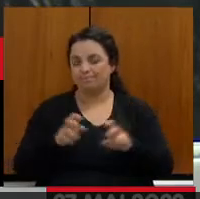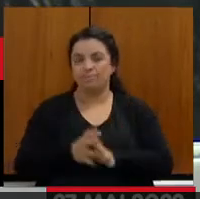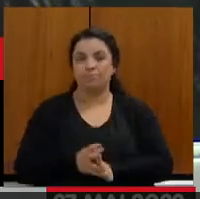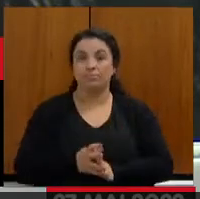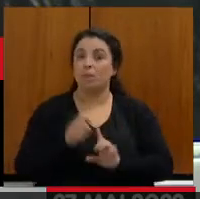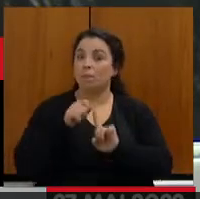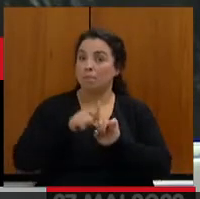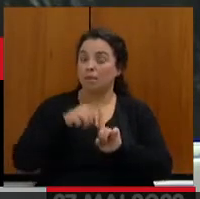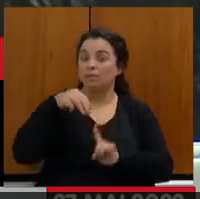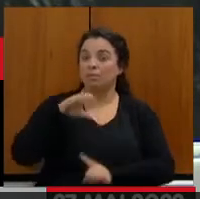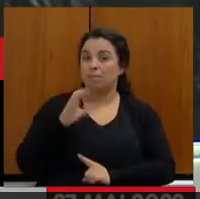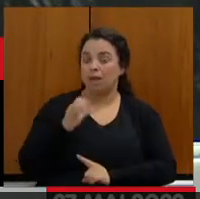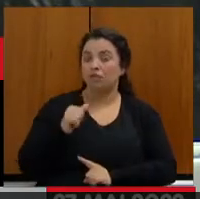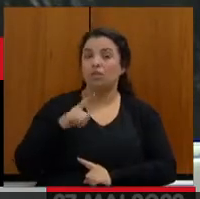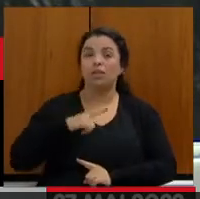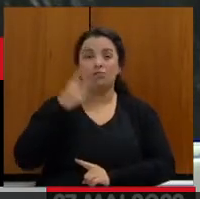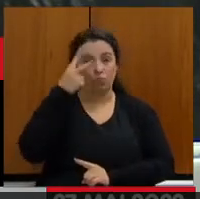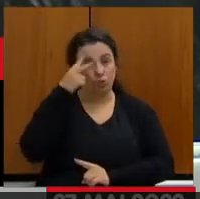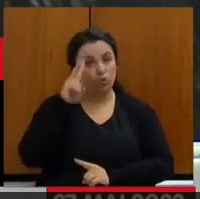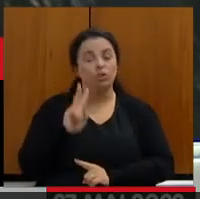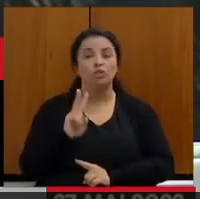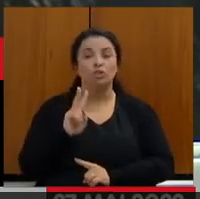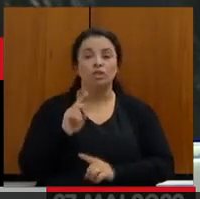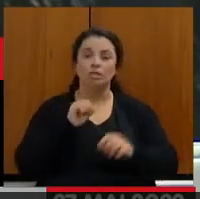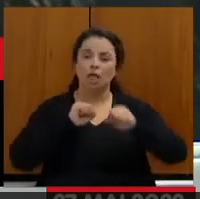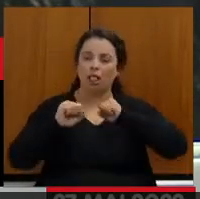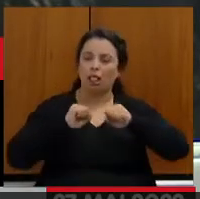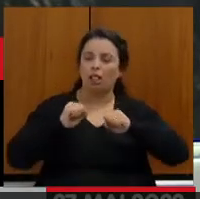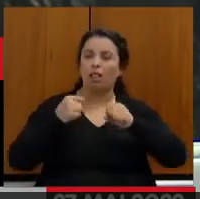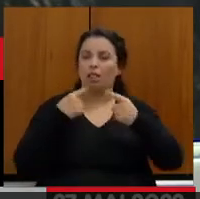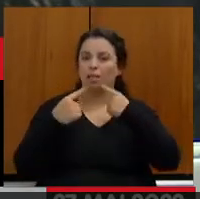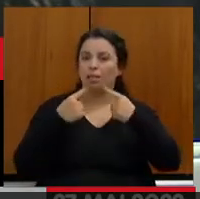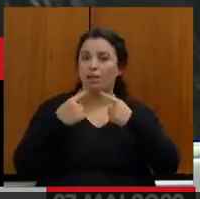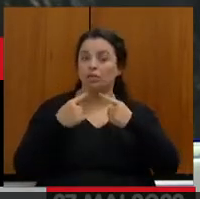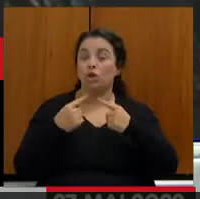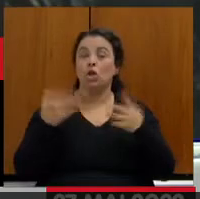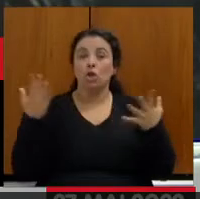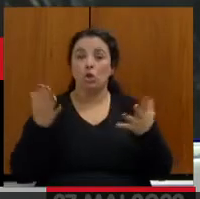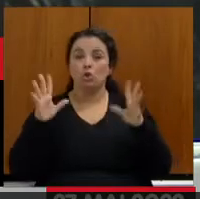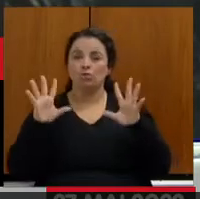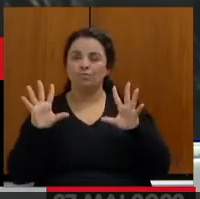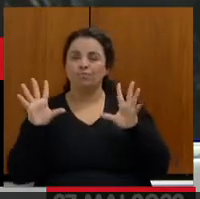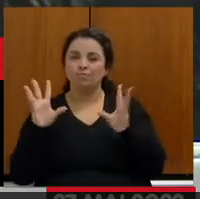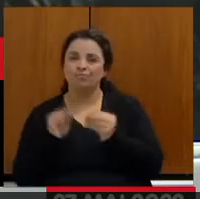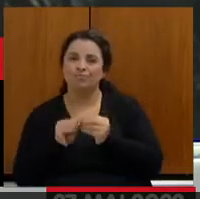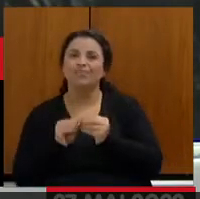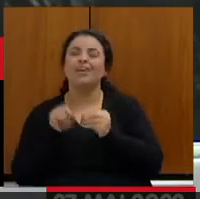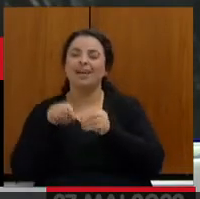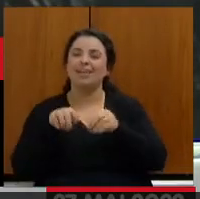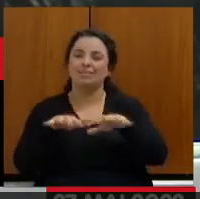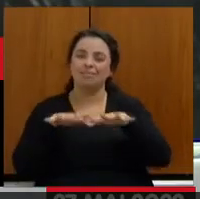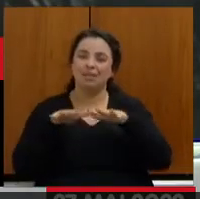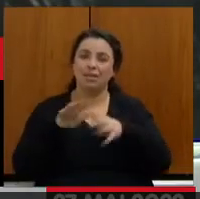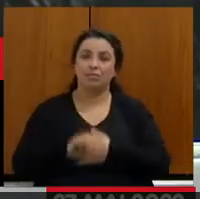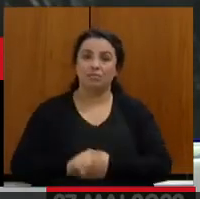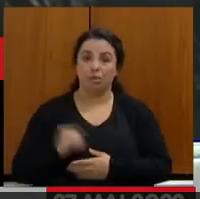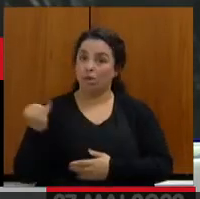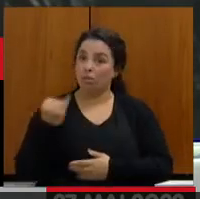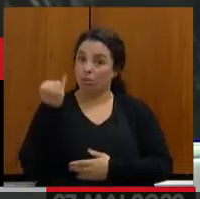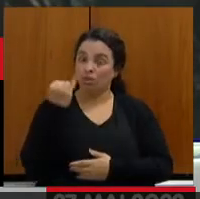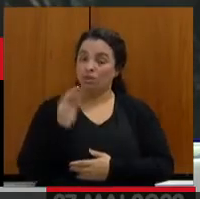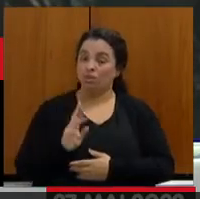debates e agora concluímos com essa plenária a importância da representatividade das mulheres